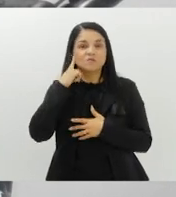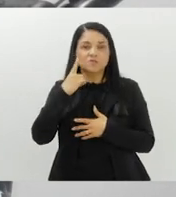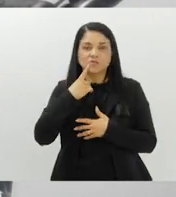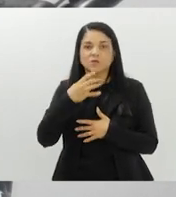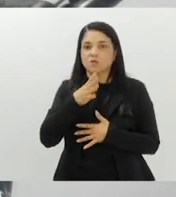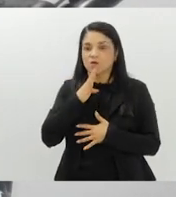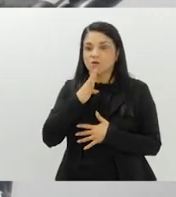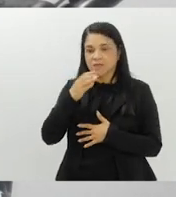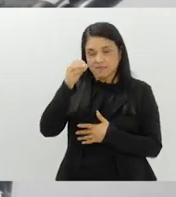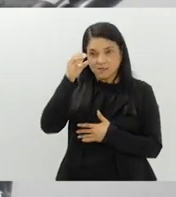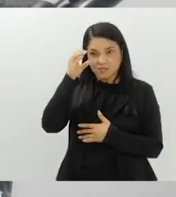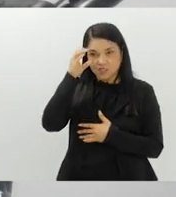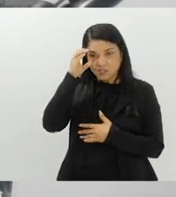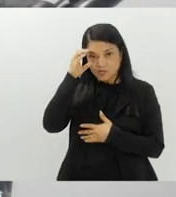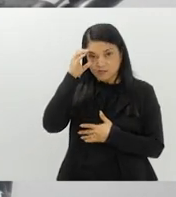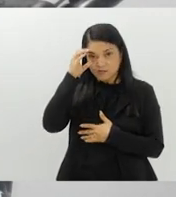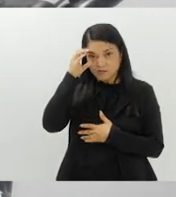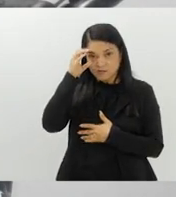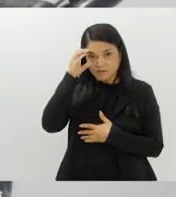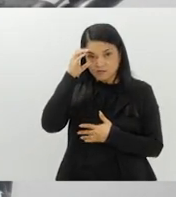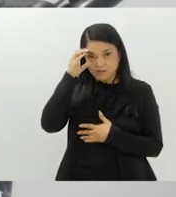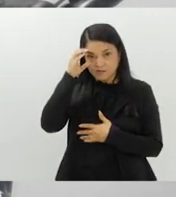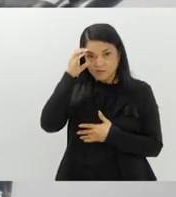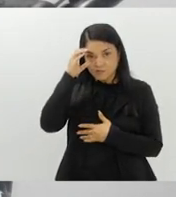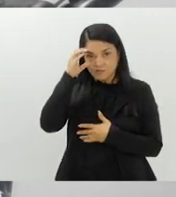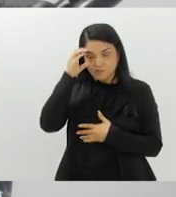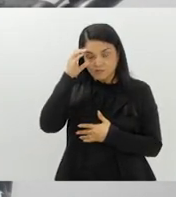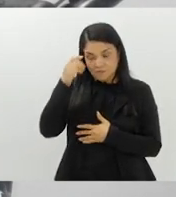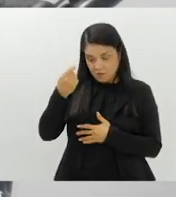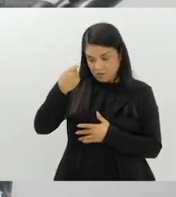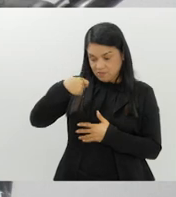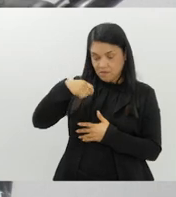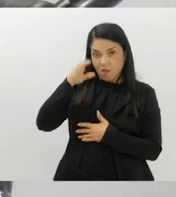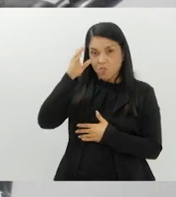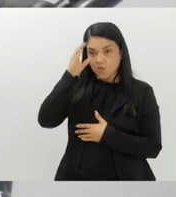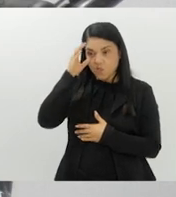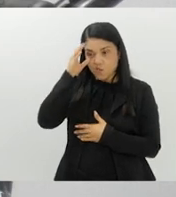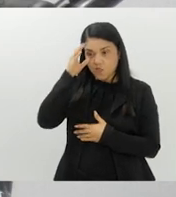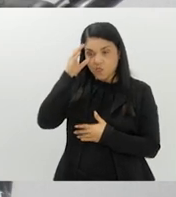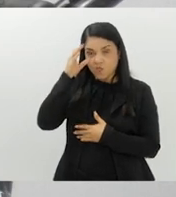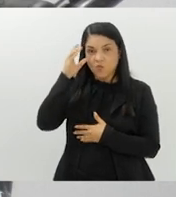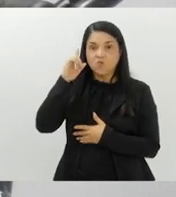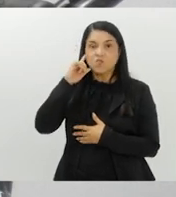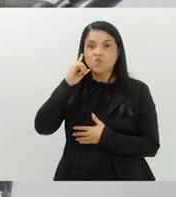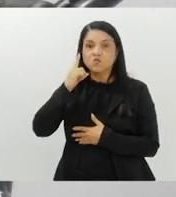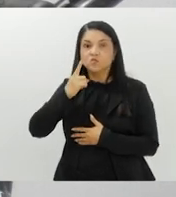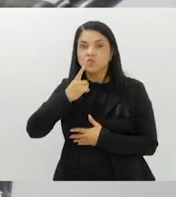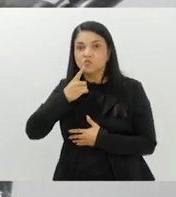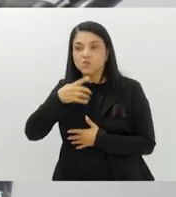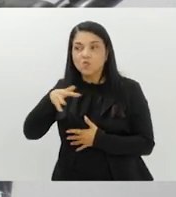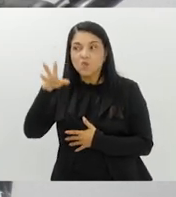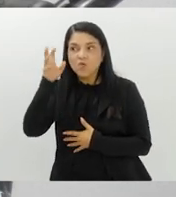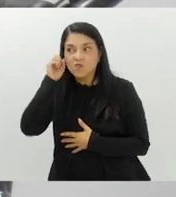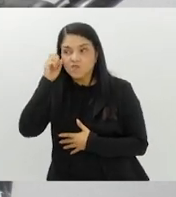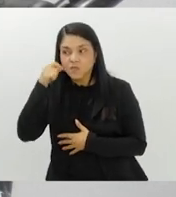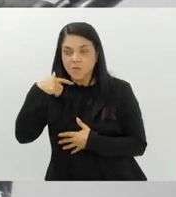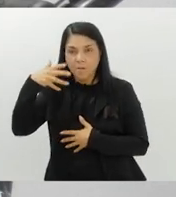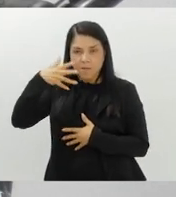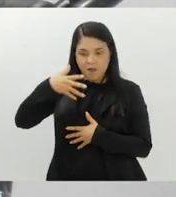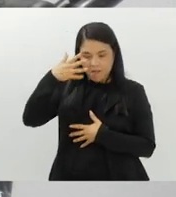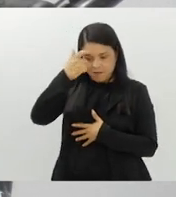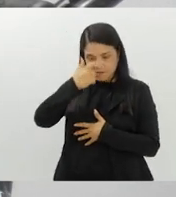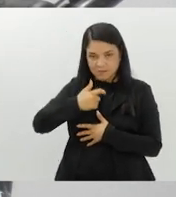Cristiano, assim, quando eu faço esse sinal, o surdo que me ouviu numa palestra